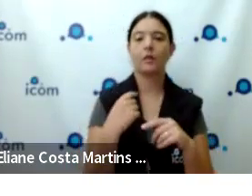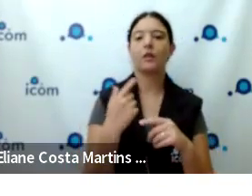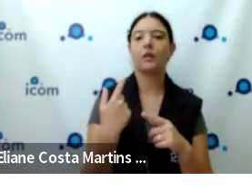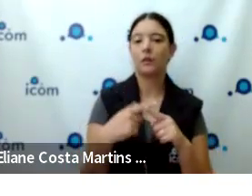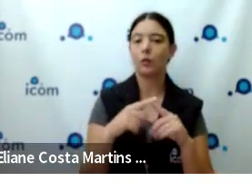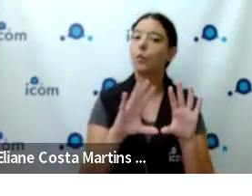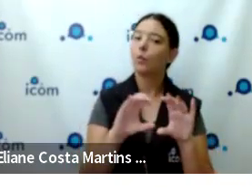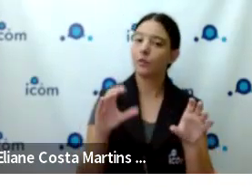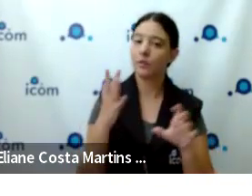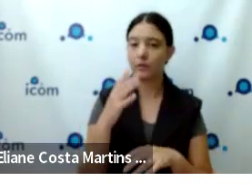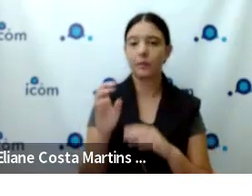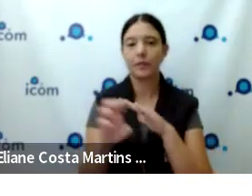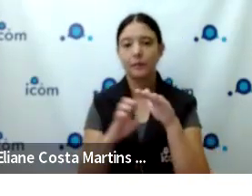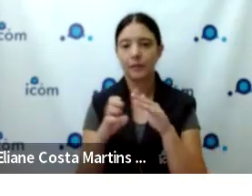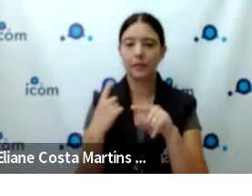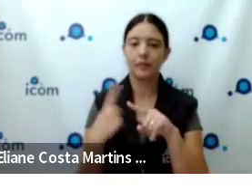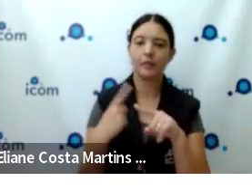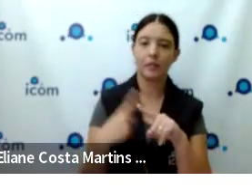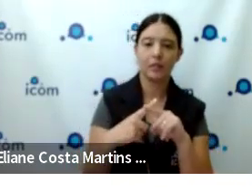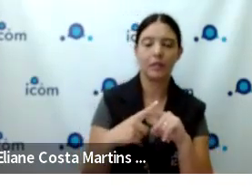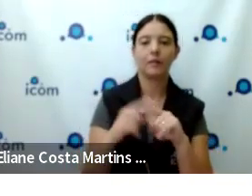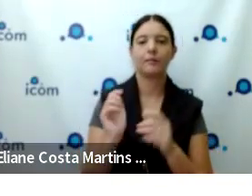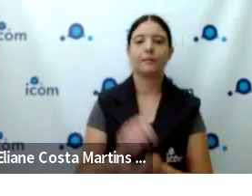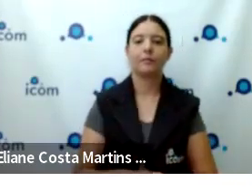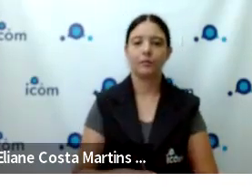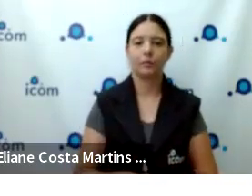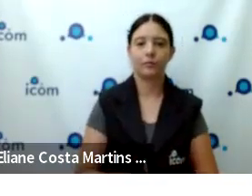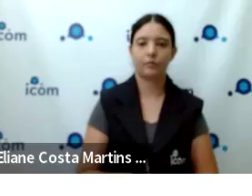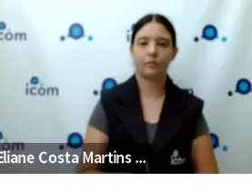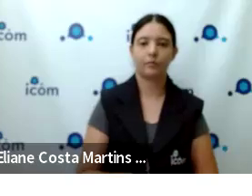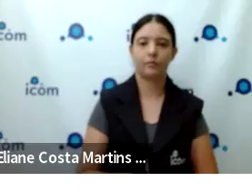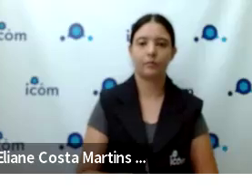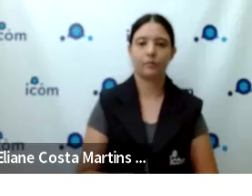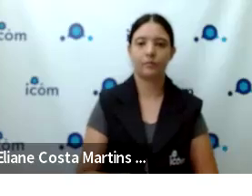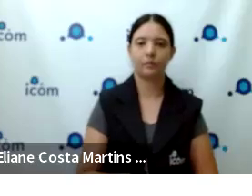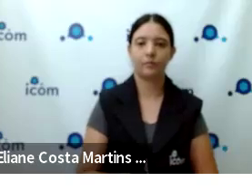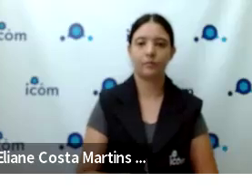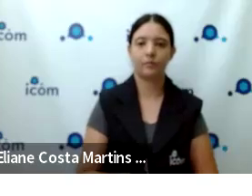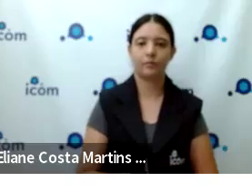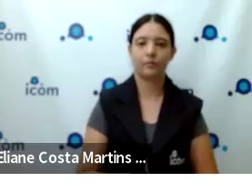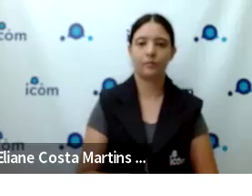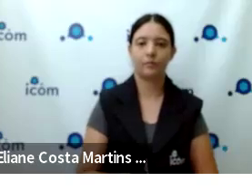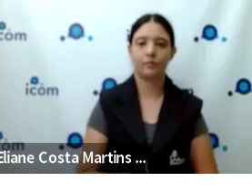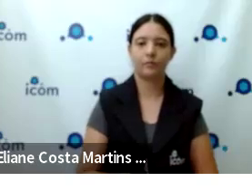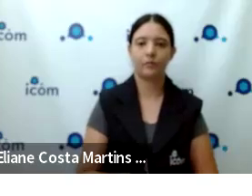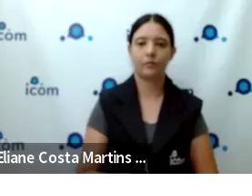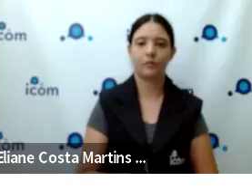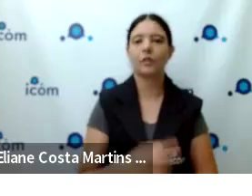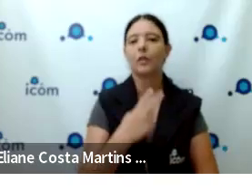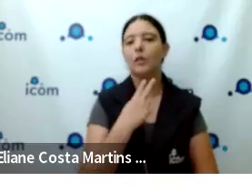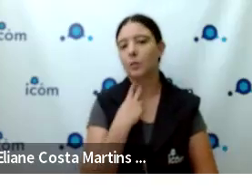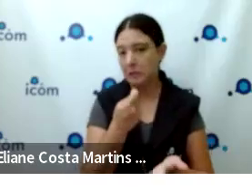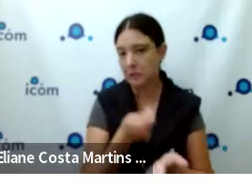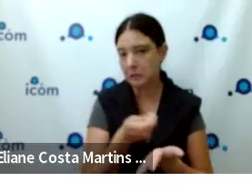para a empresa. Por outro lado, o fisco não pode exigir